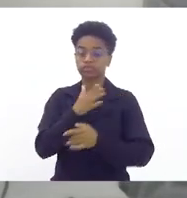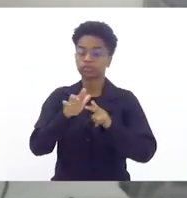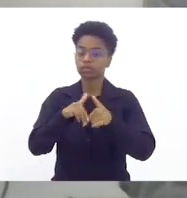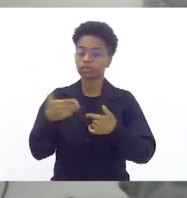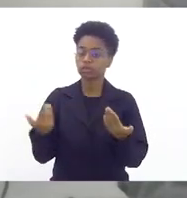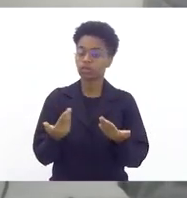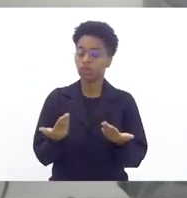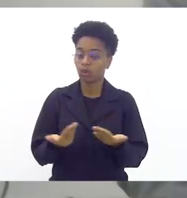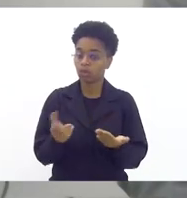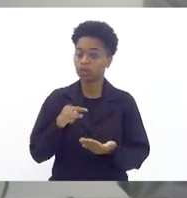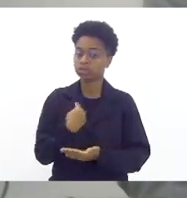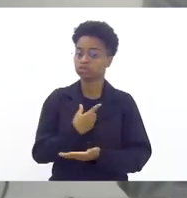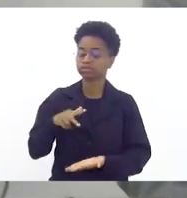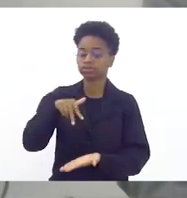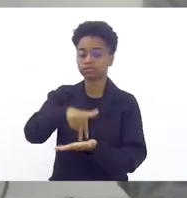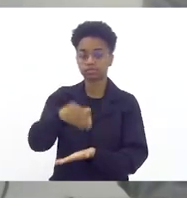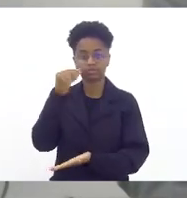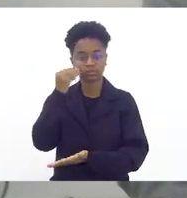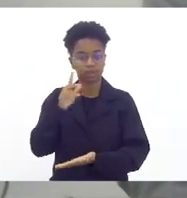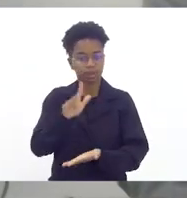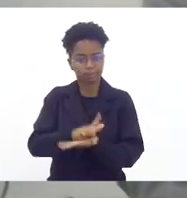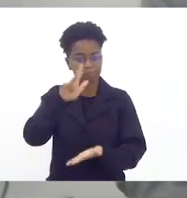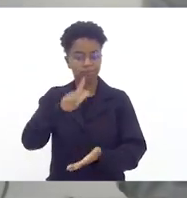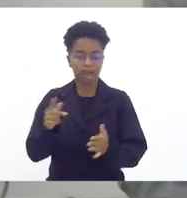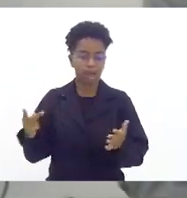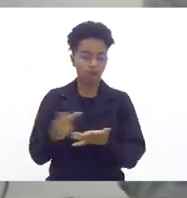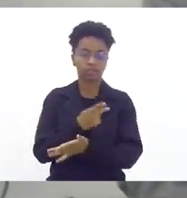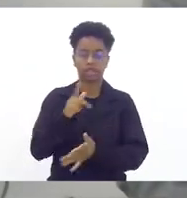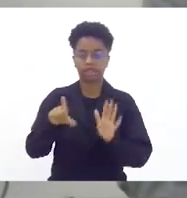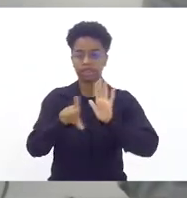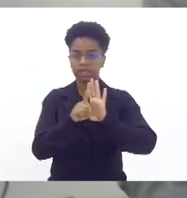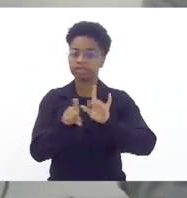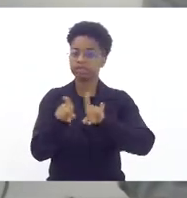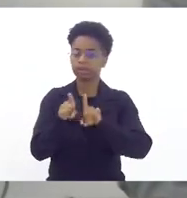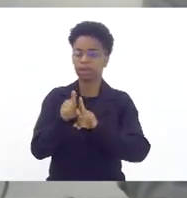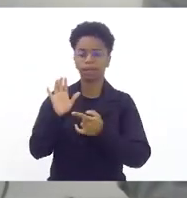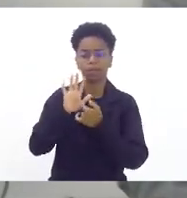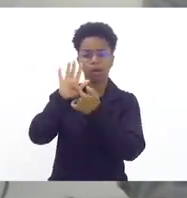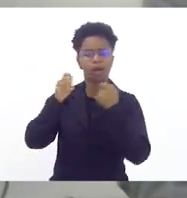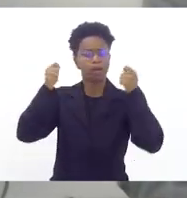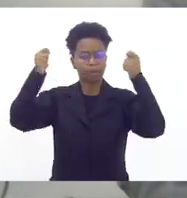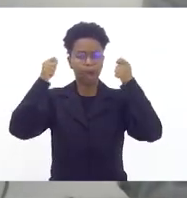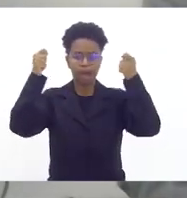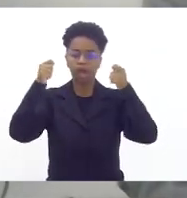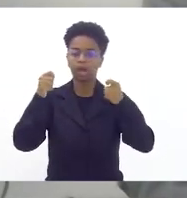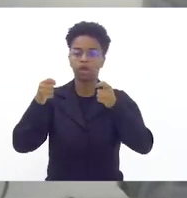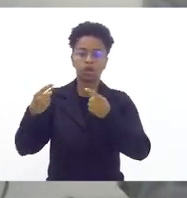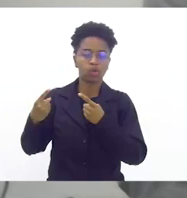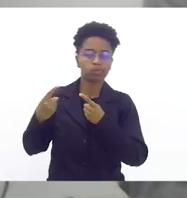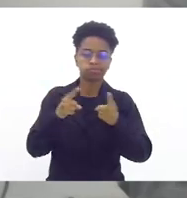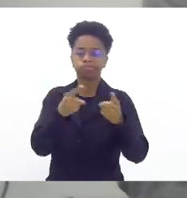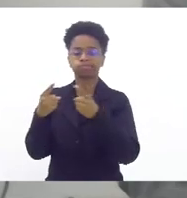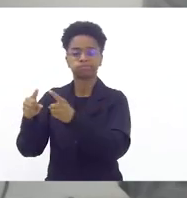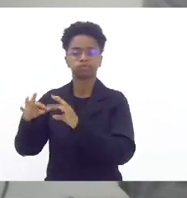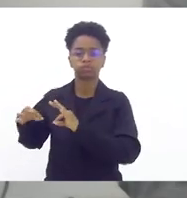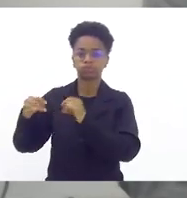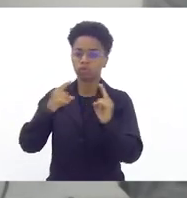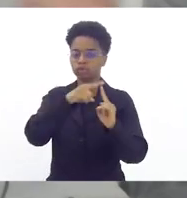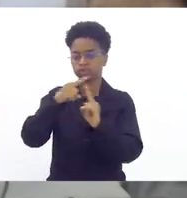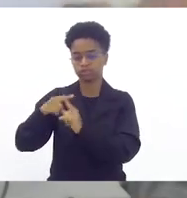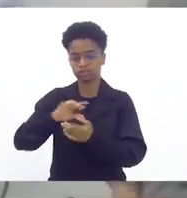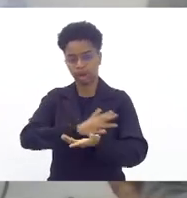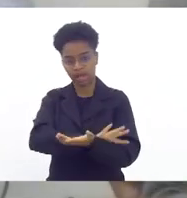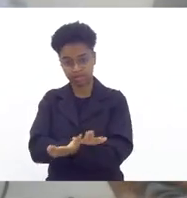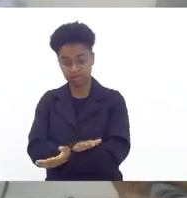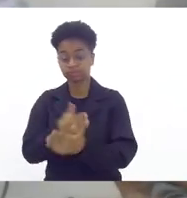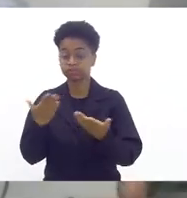hoje aqui para fazer o cumpra-se dessas leis e elevar bem alto a bandeira de combate a todas as formas de racismo.